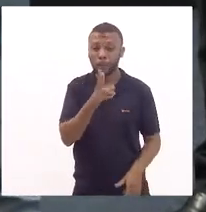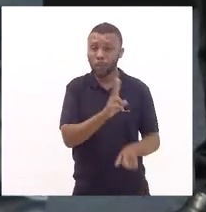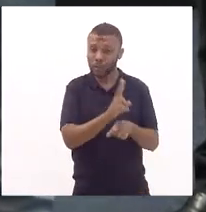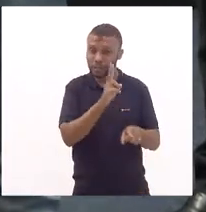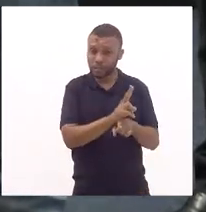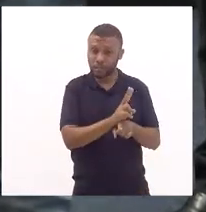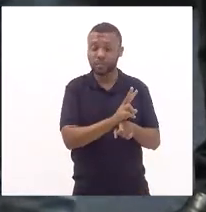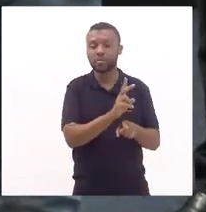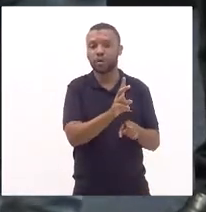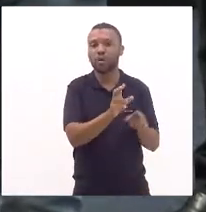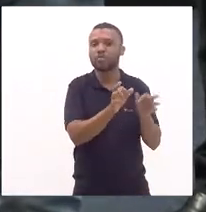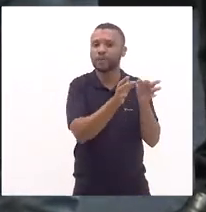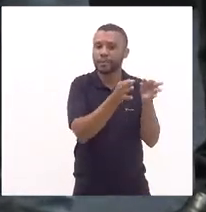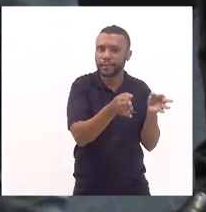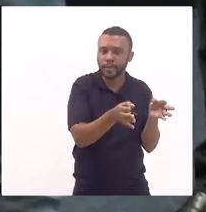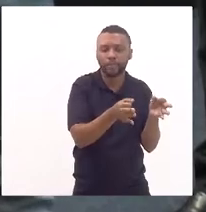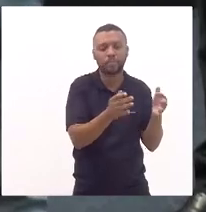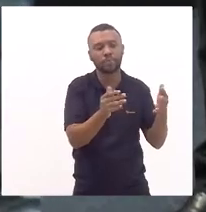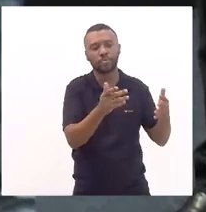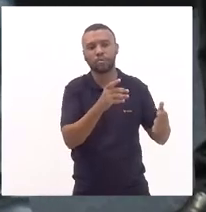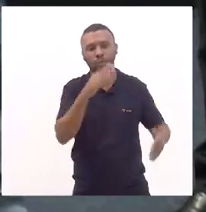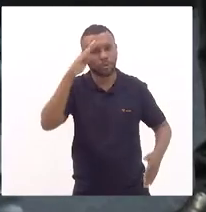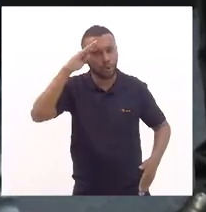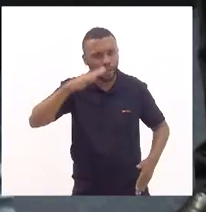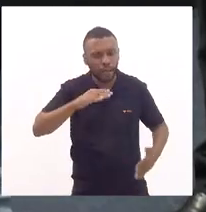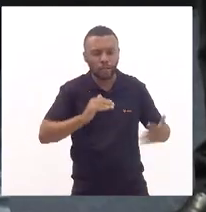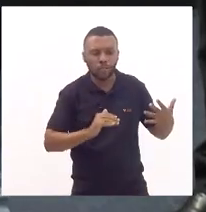secretário, como já fiz, Coronel Leandro, mas jamais